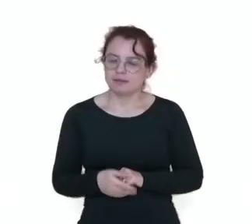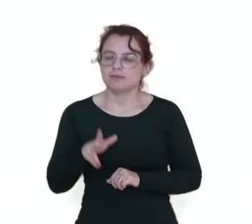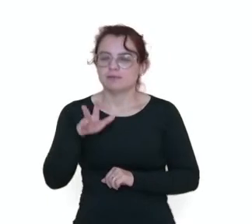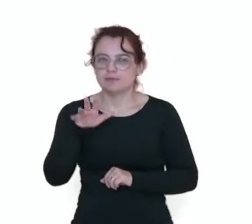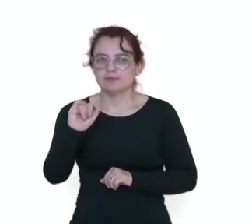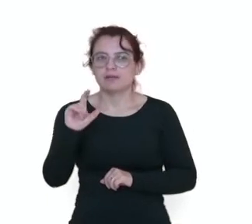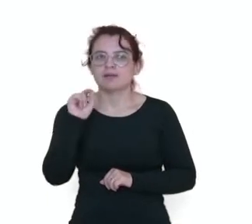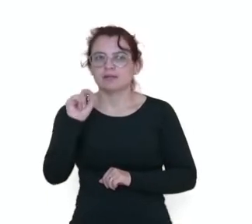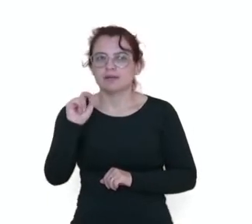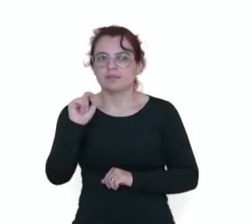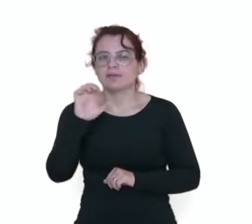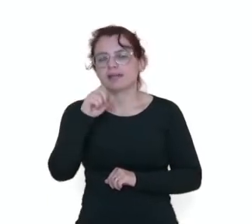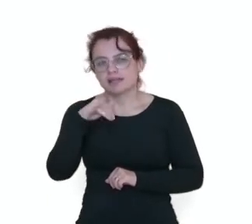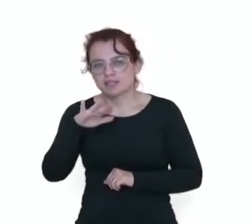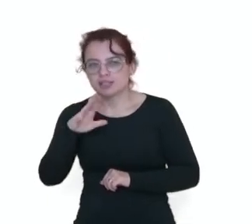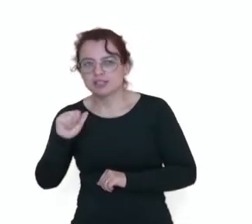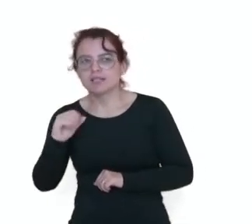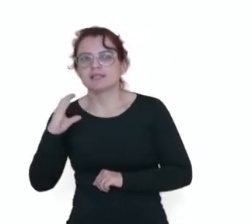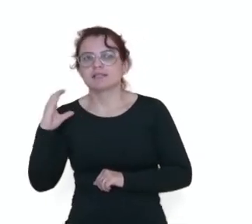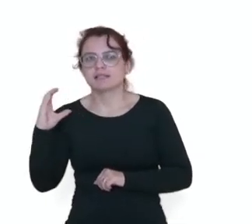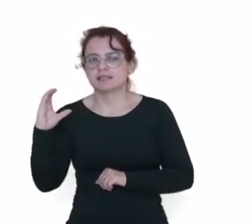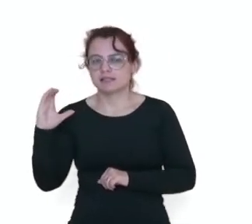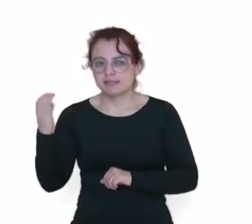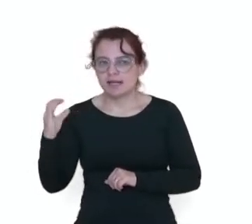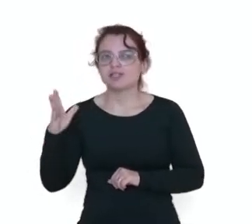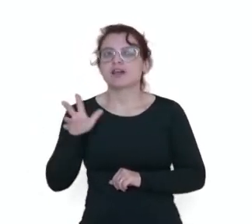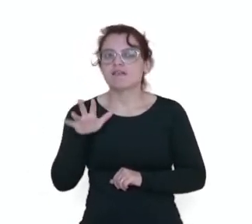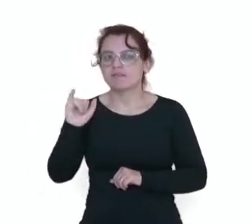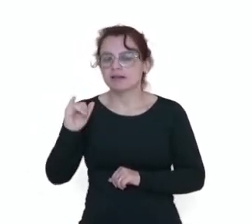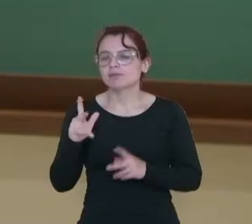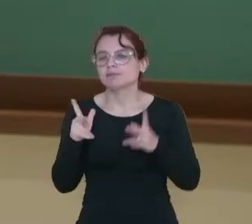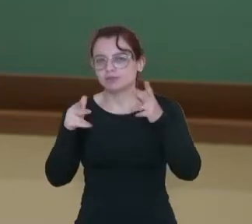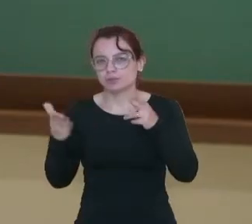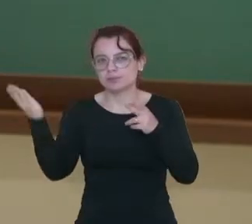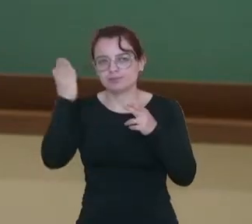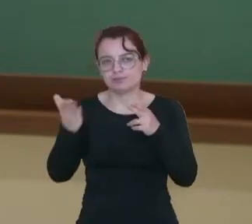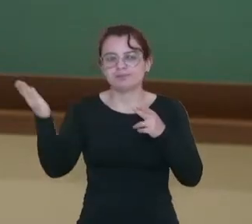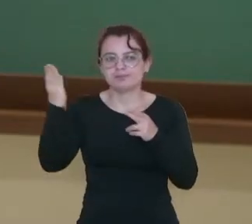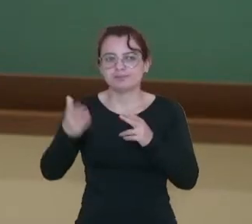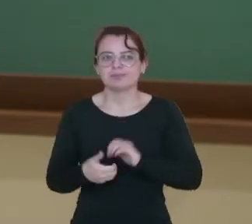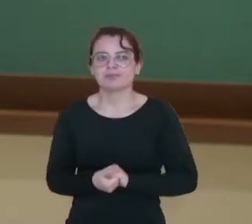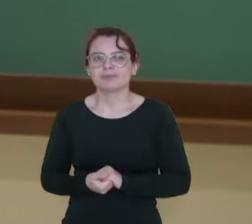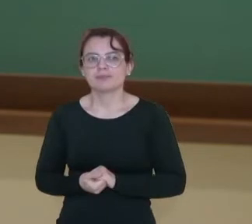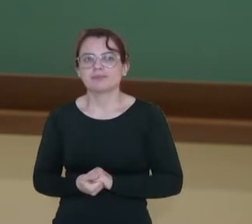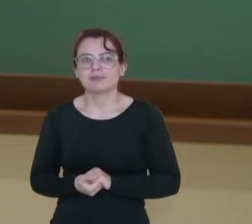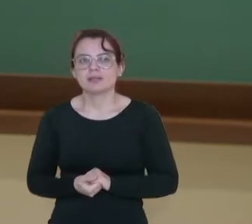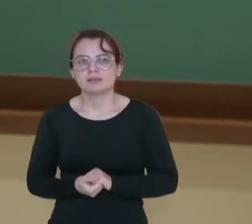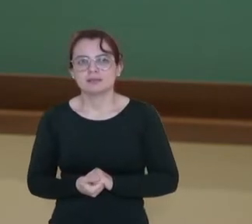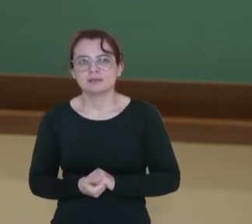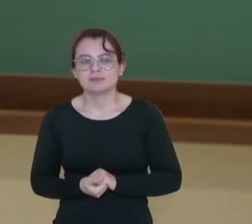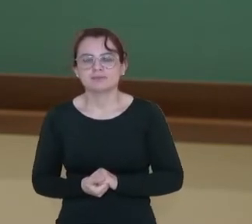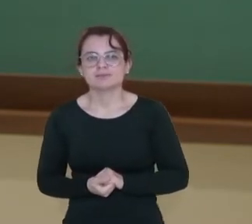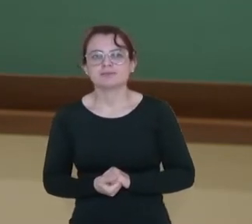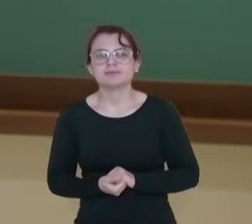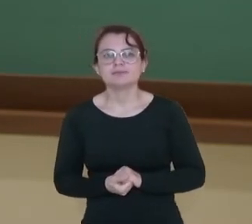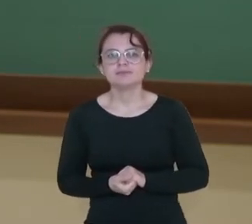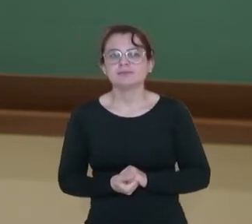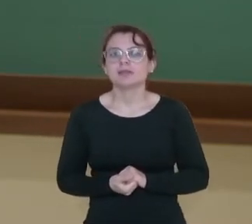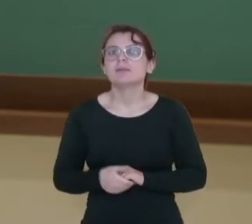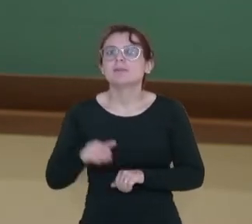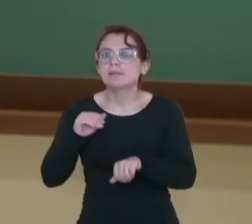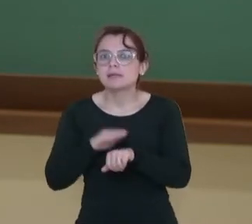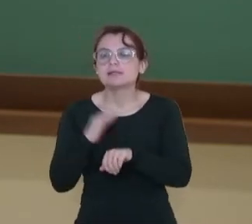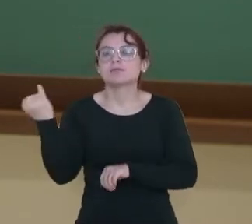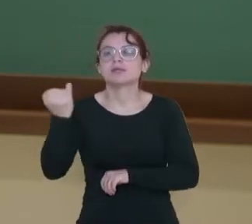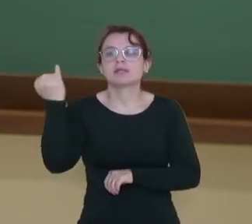joule, a massa é medida em quilograma e a velocidade é medida em metros por segundo. Vale destacar ainda